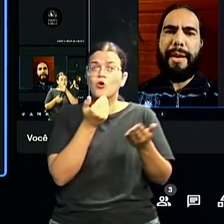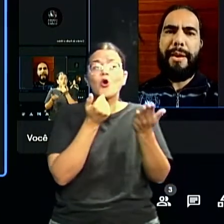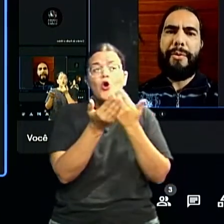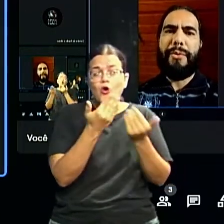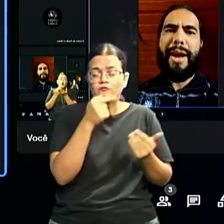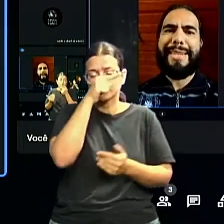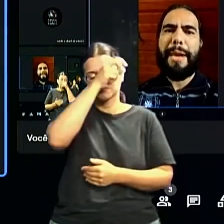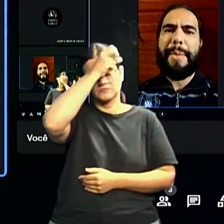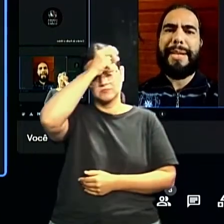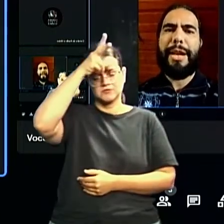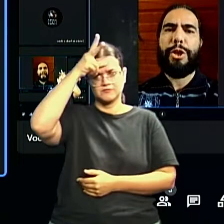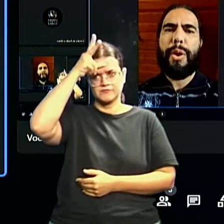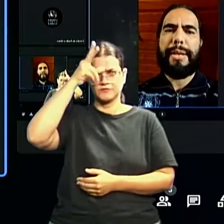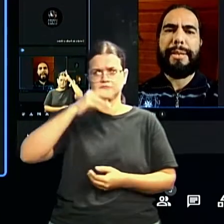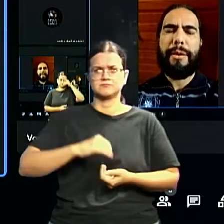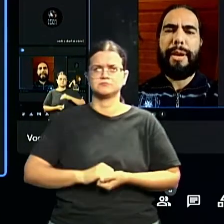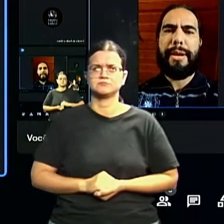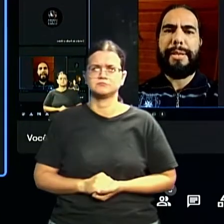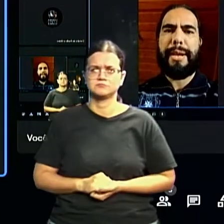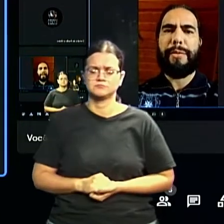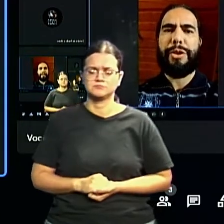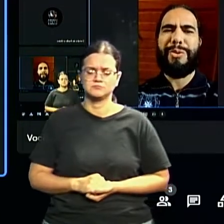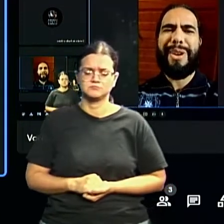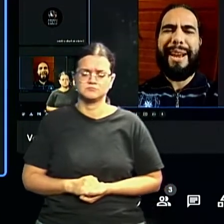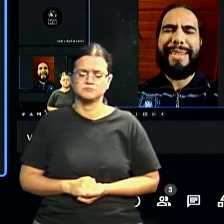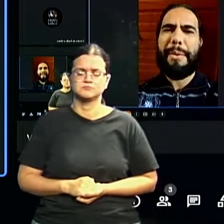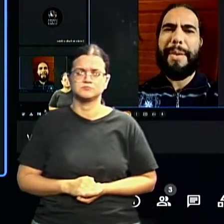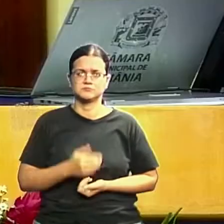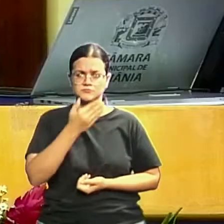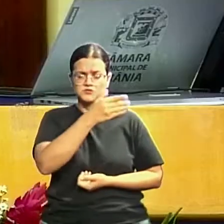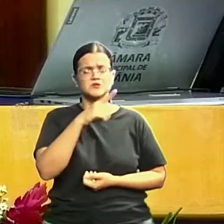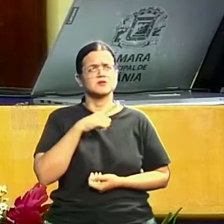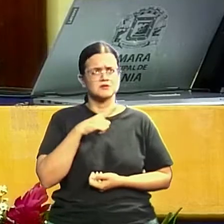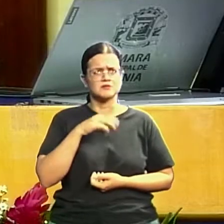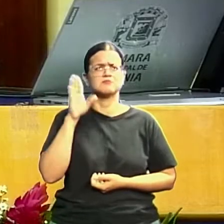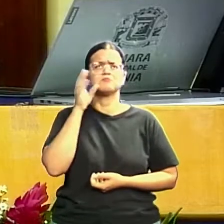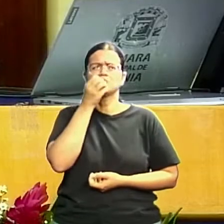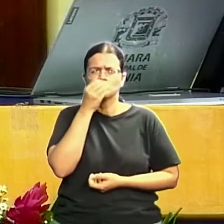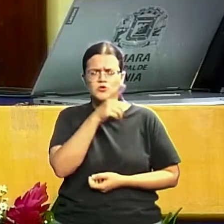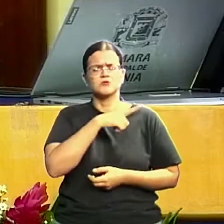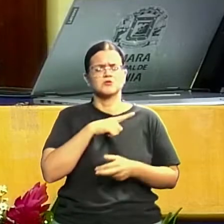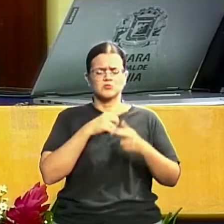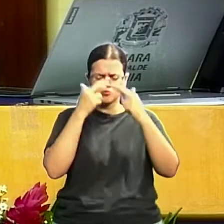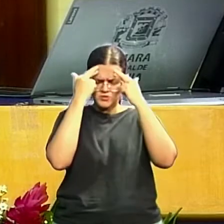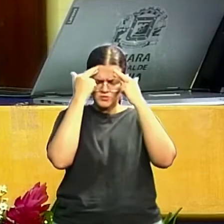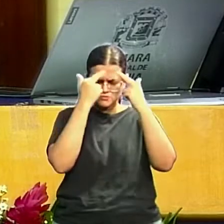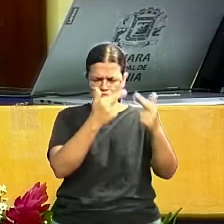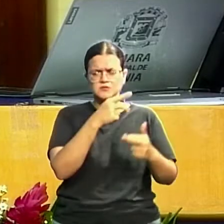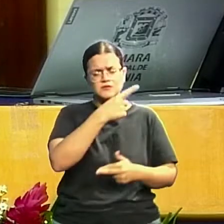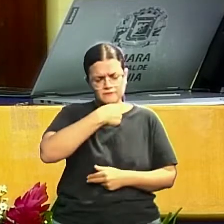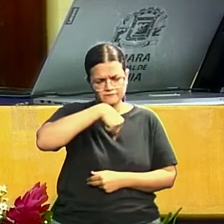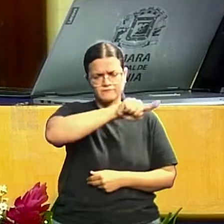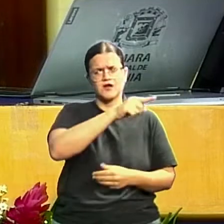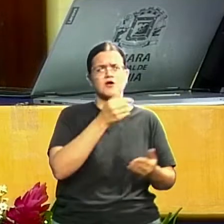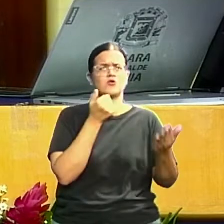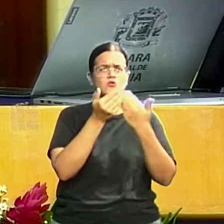prefeito. Faça sempre essa Muito bem. Leandro. Você é um cara extremamente habilidoso, um cara que eu respeito.